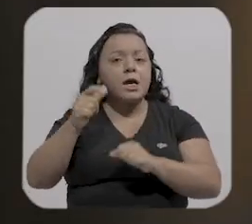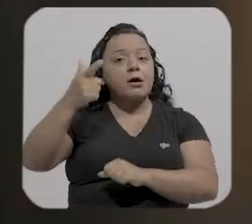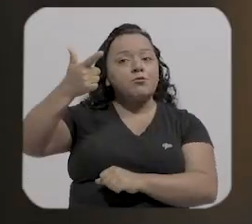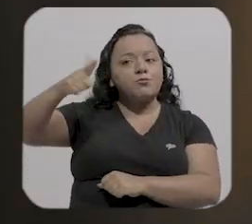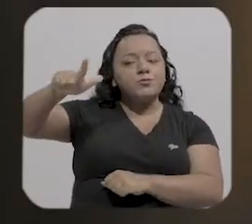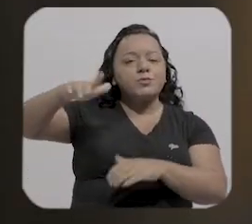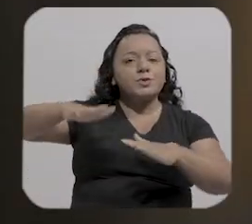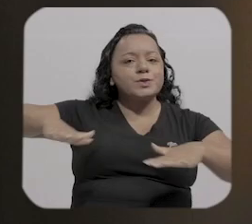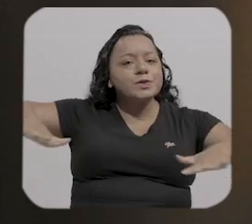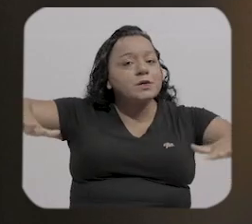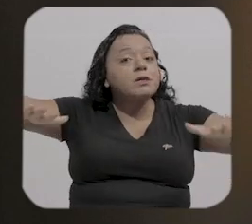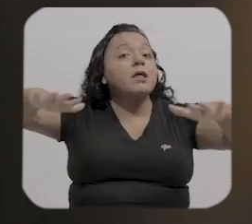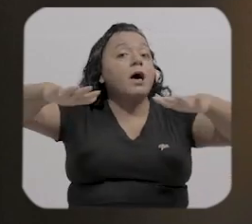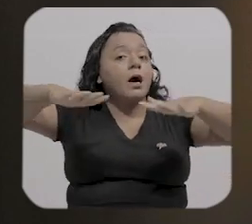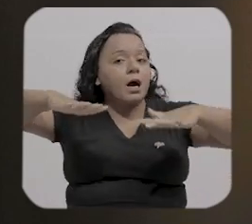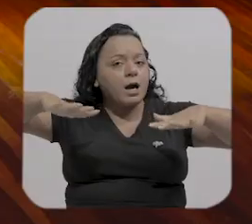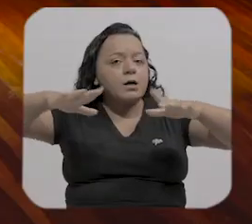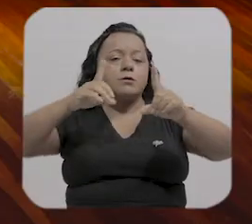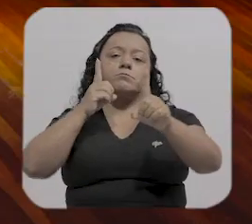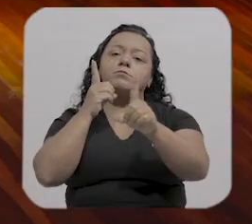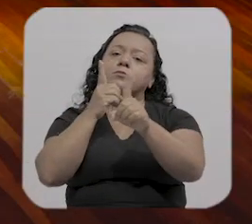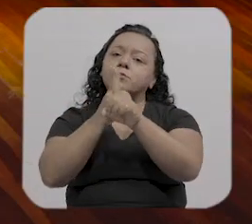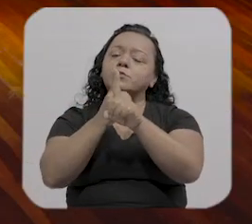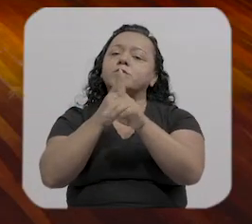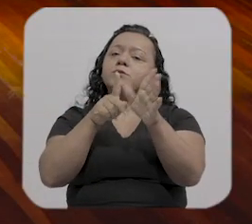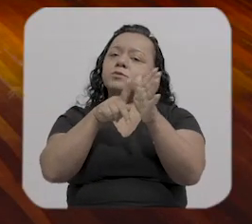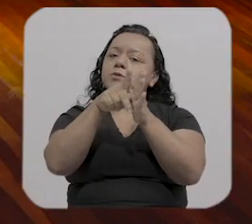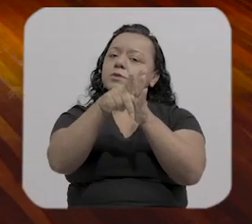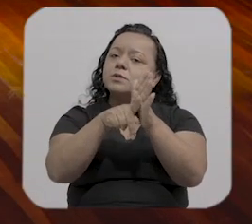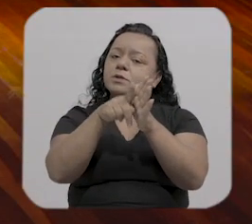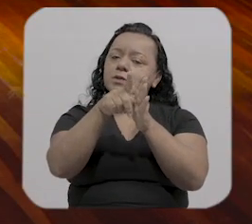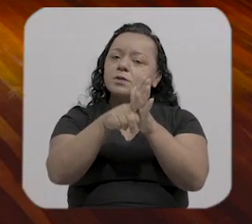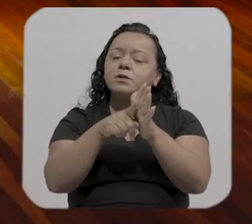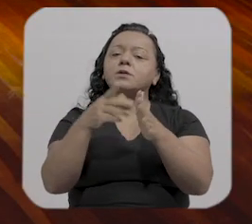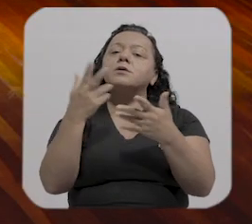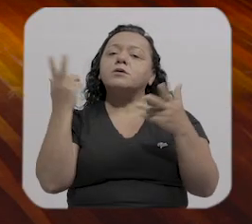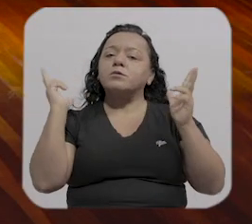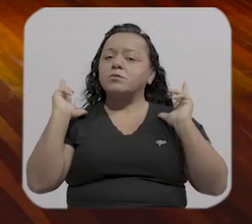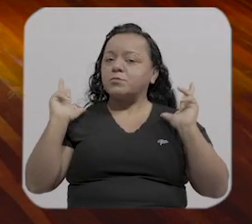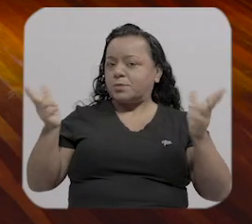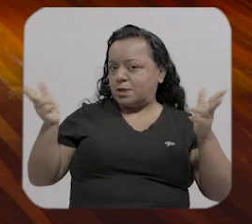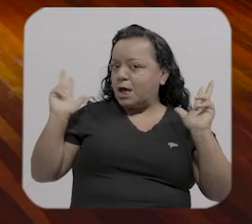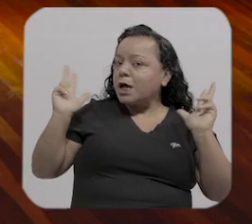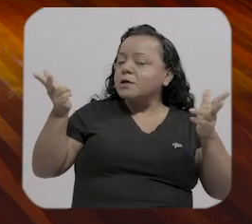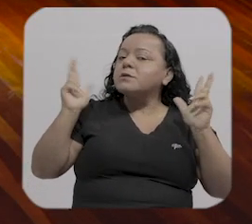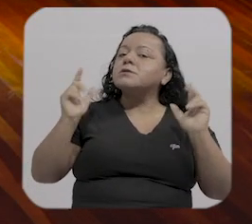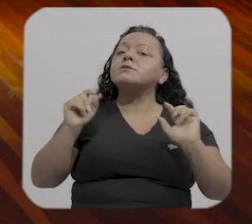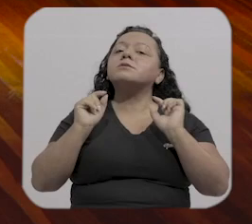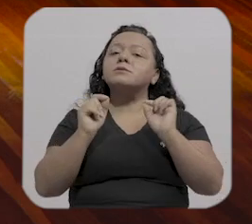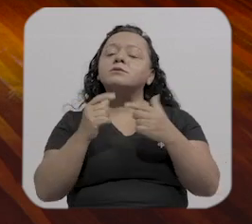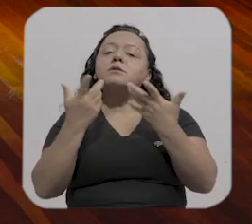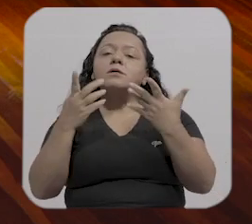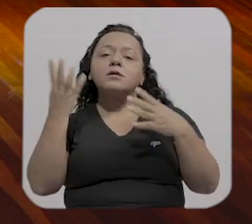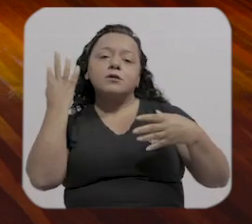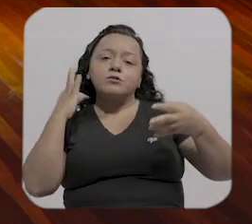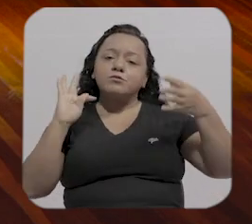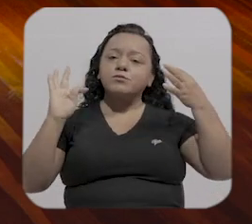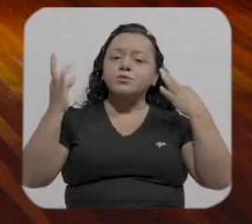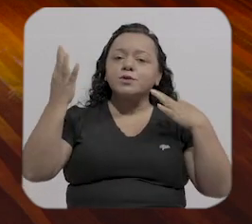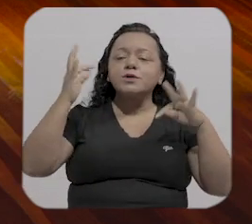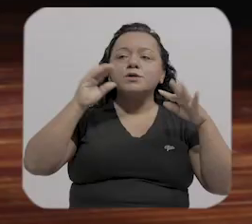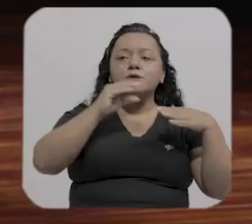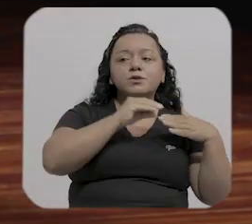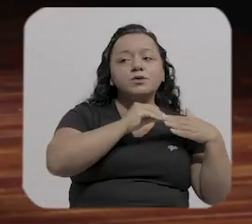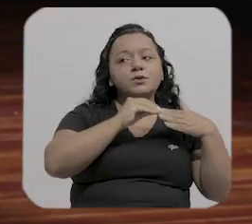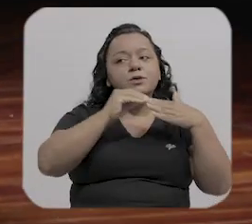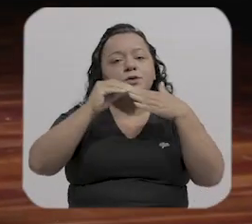cenário. Eu já encontro o trem como um lazer, um atrativo turístico. Ele ia até a Igrejinha, né? Ia